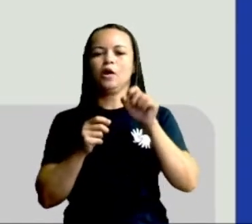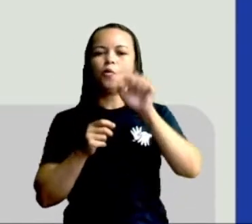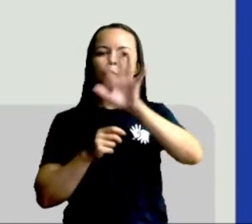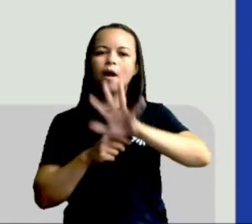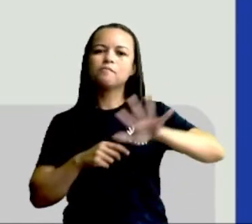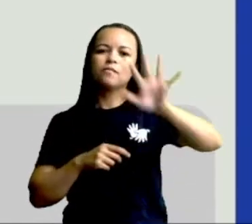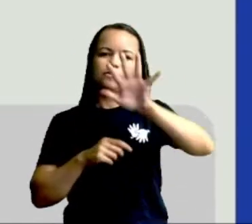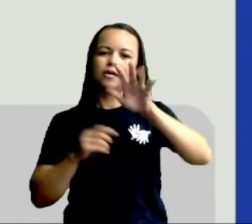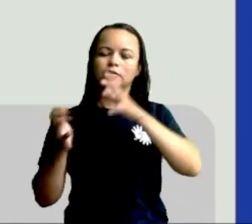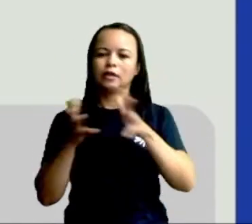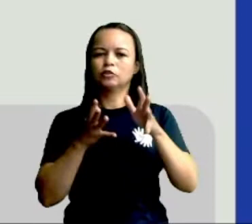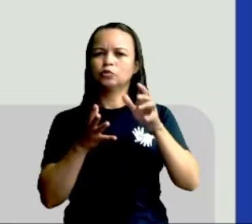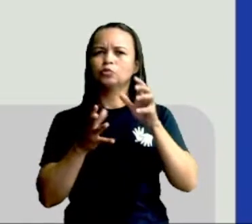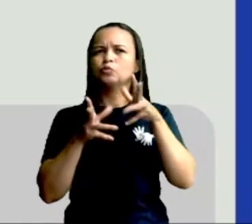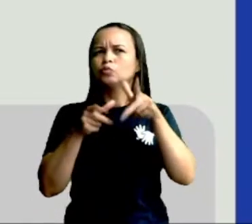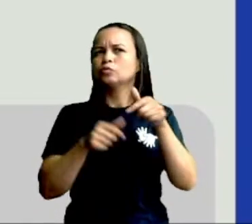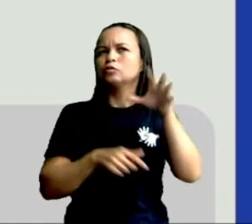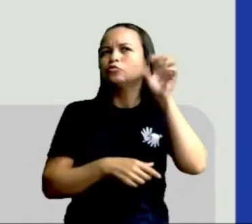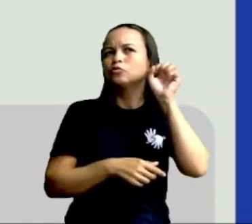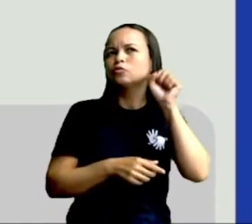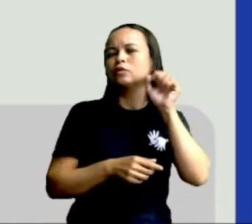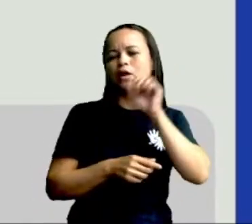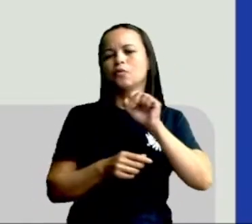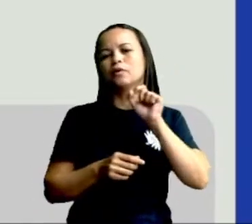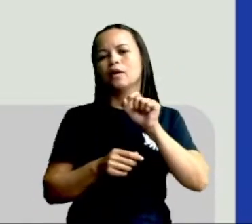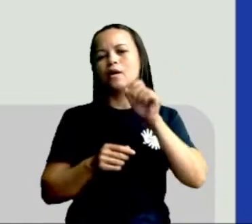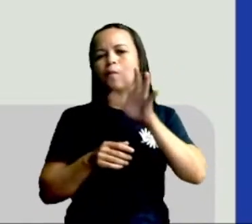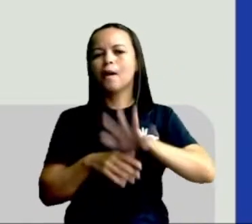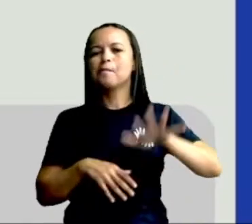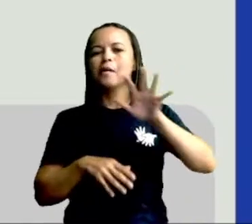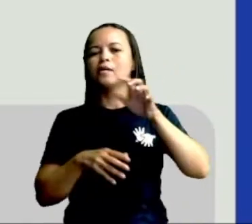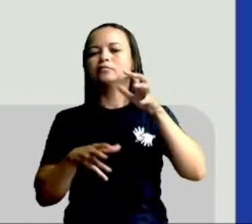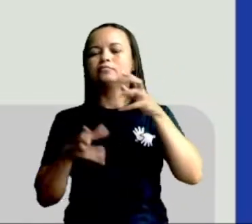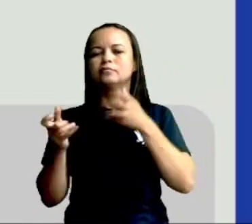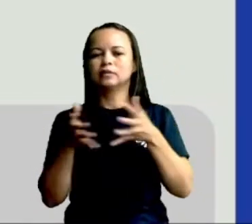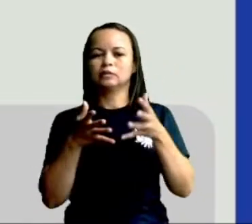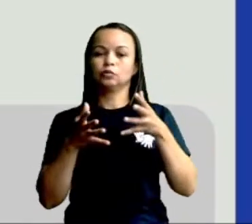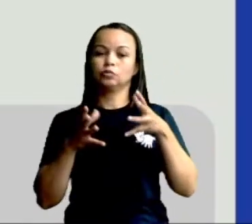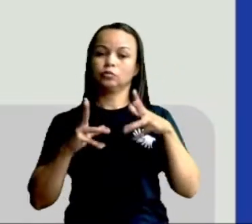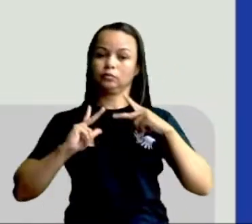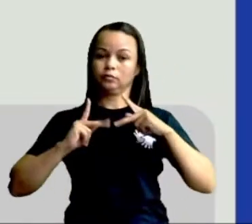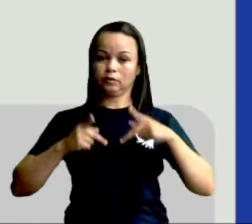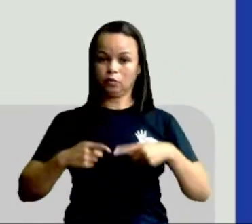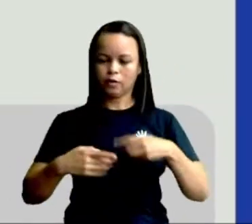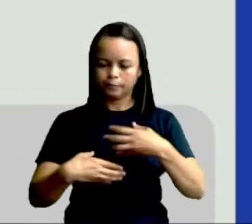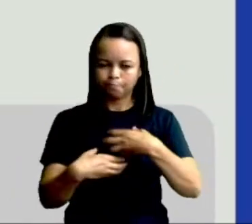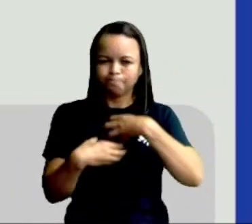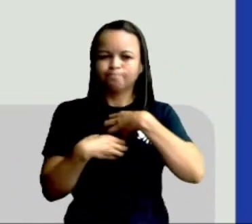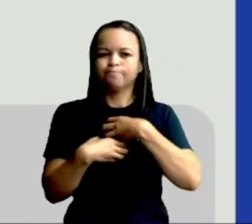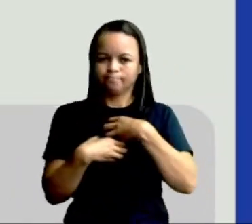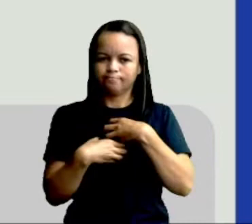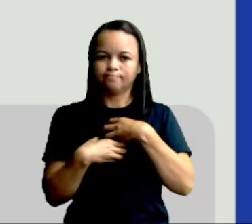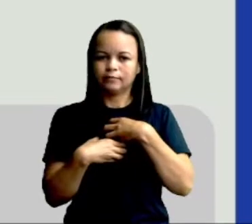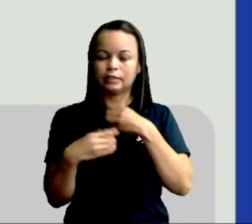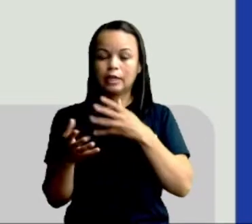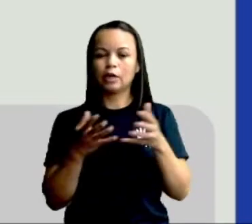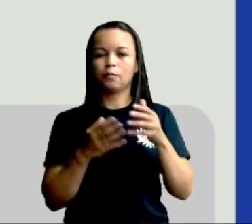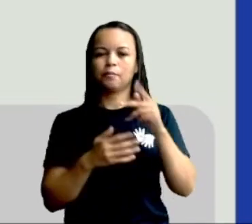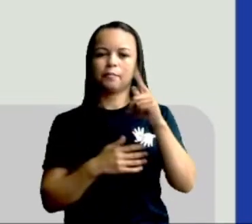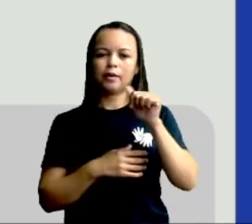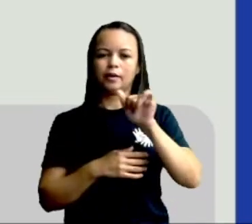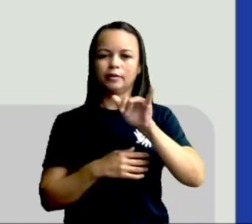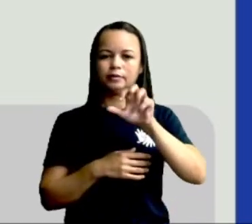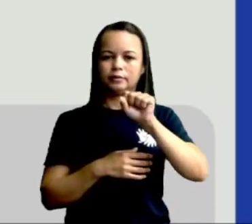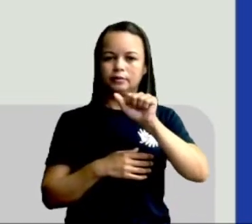que a sua audição escuta é uma paisagem portanto tudo o que o ser humano consegue sem e é uma paisagem